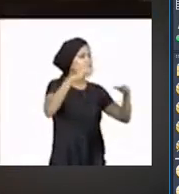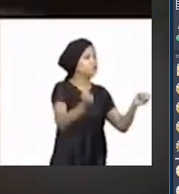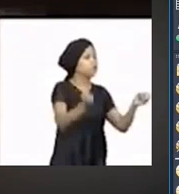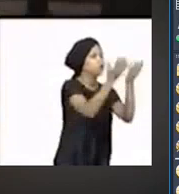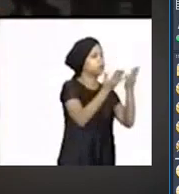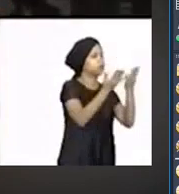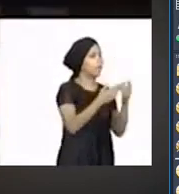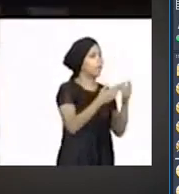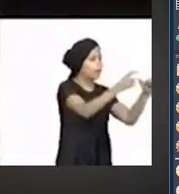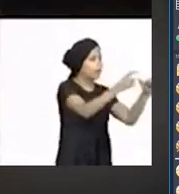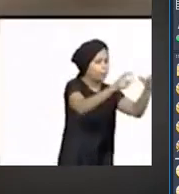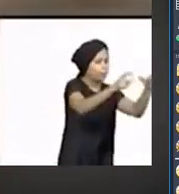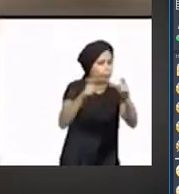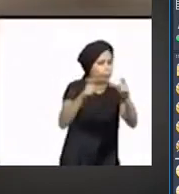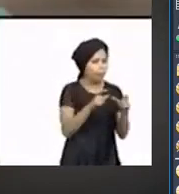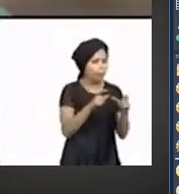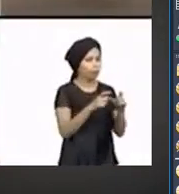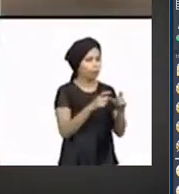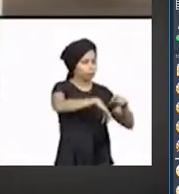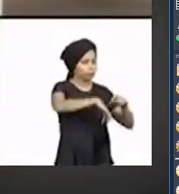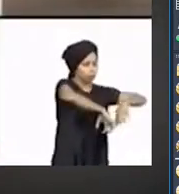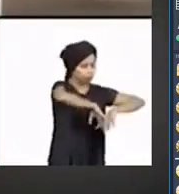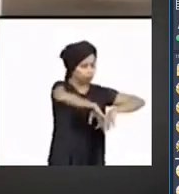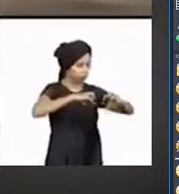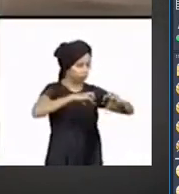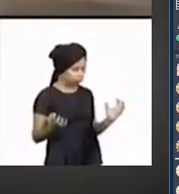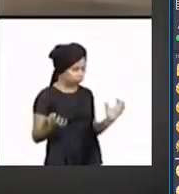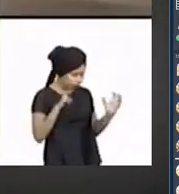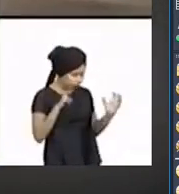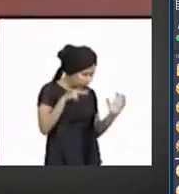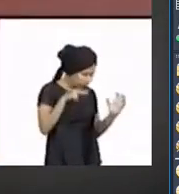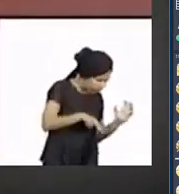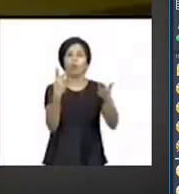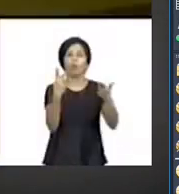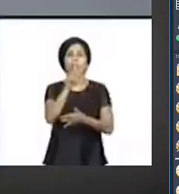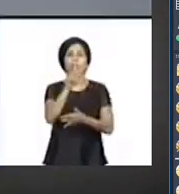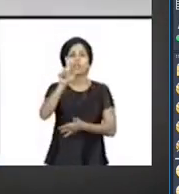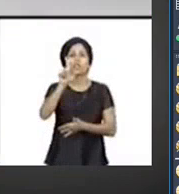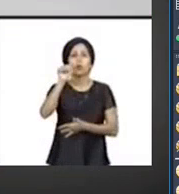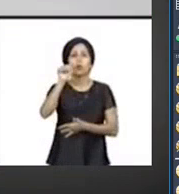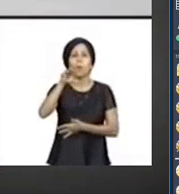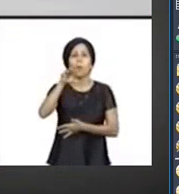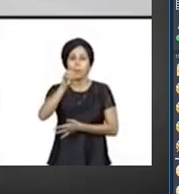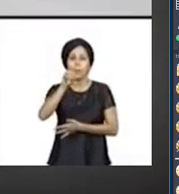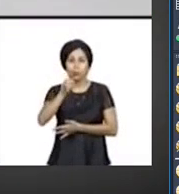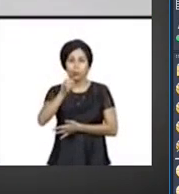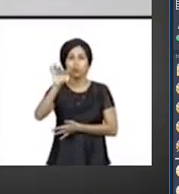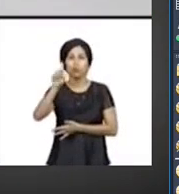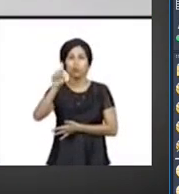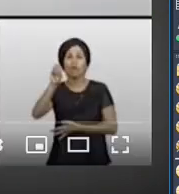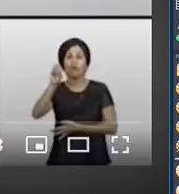subterrânea, na abertura das caixas ele vai constatar se existe algum problema ou não com o produto.